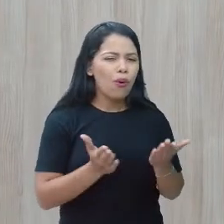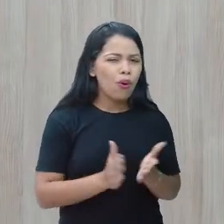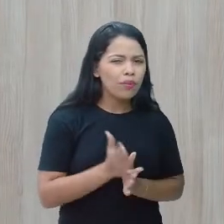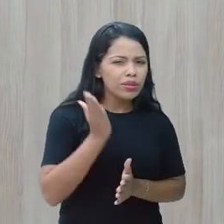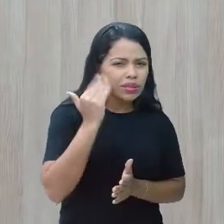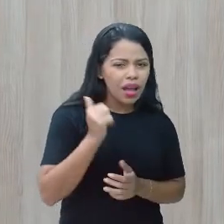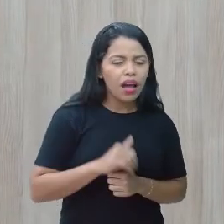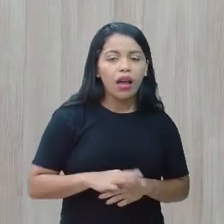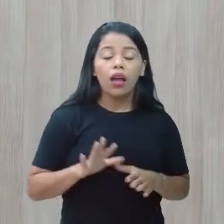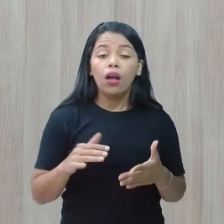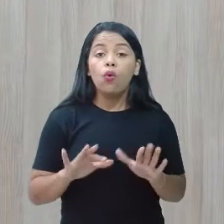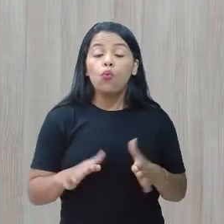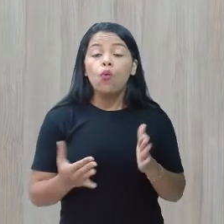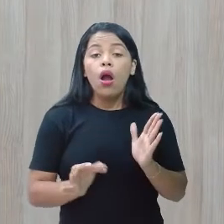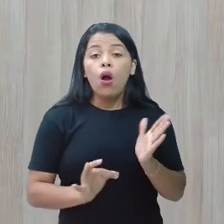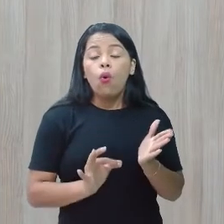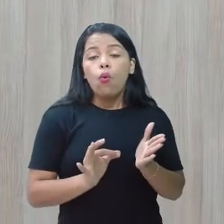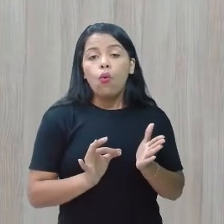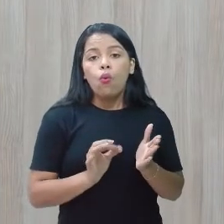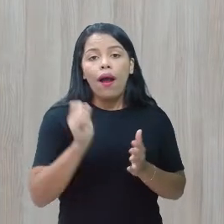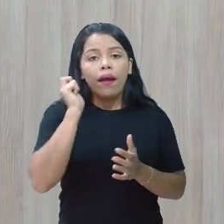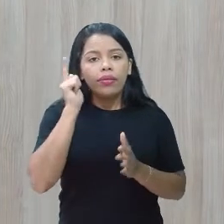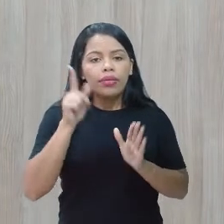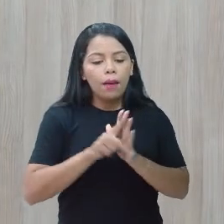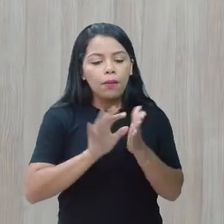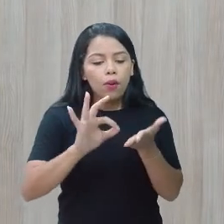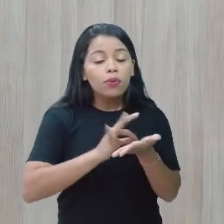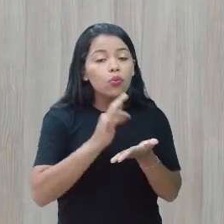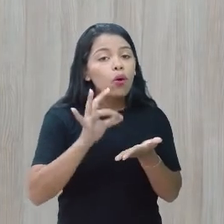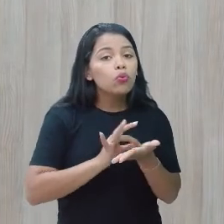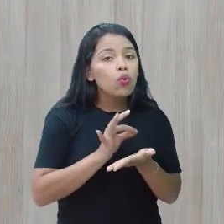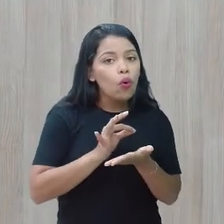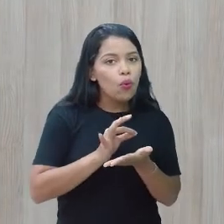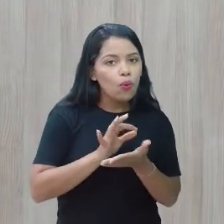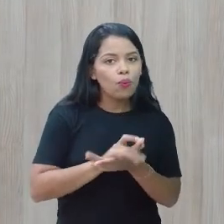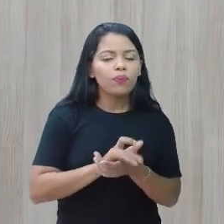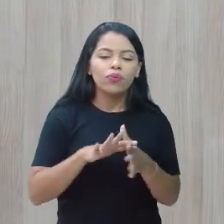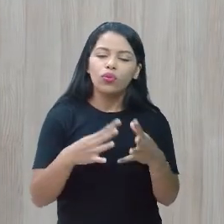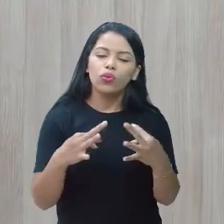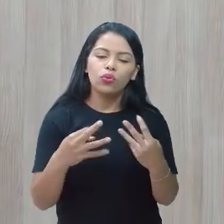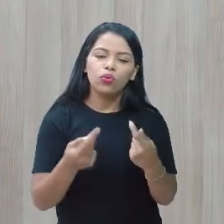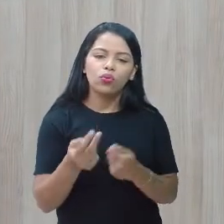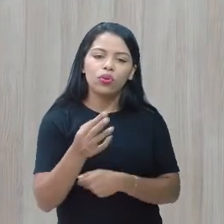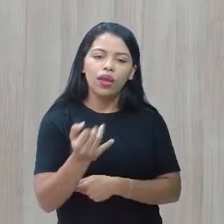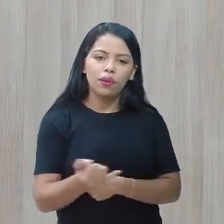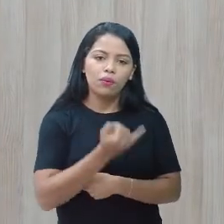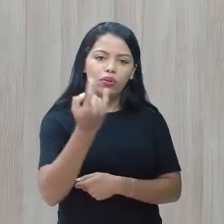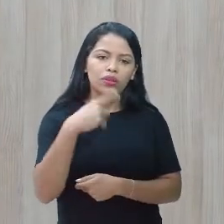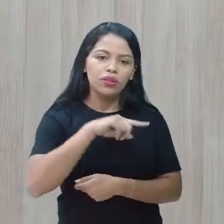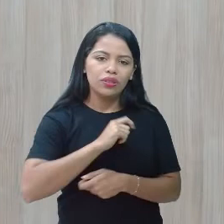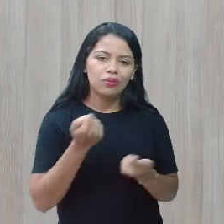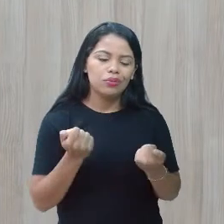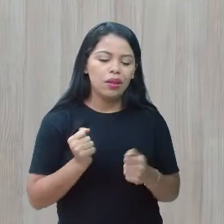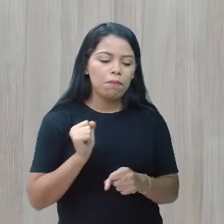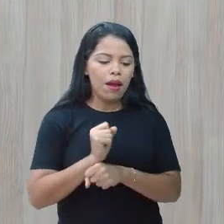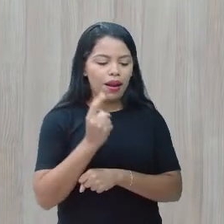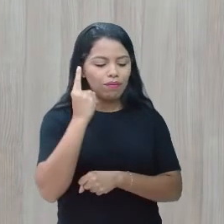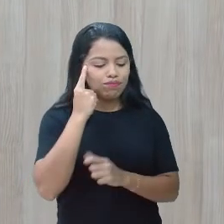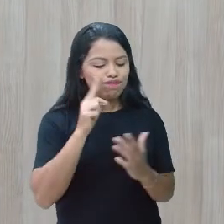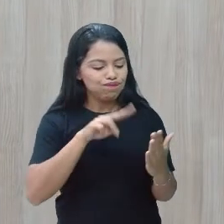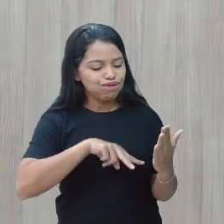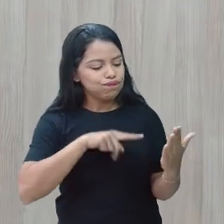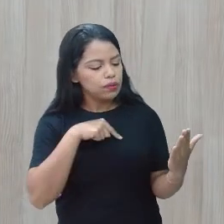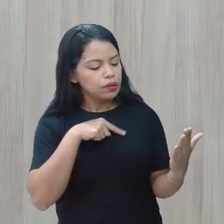é a ideia do autor? Então, tudo isso é importante. E quando paramos para pensar nisso, é